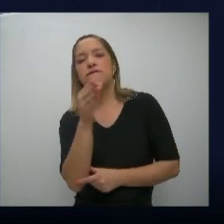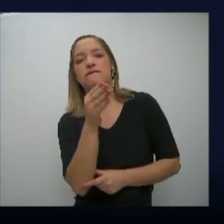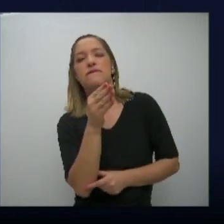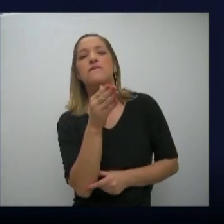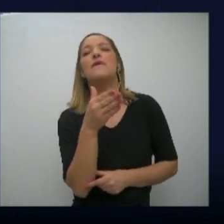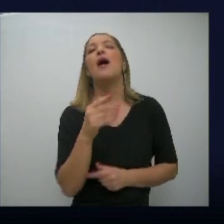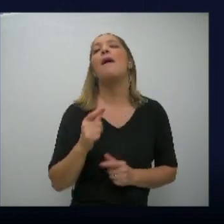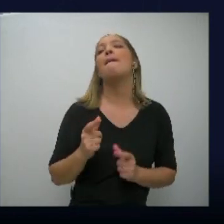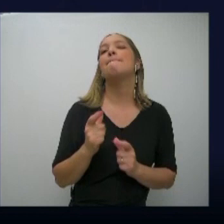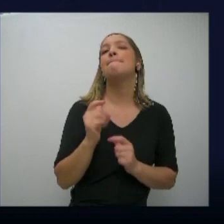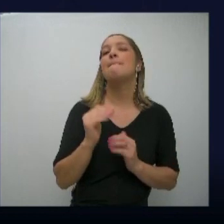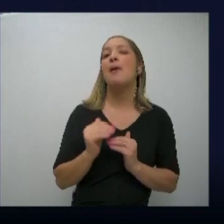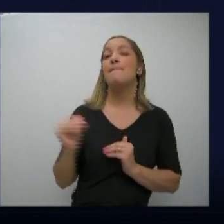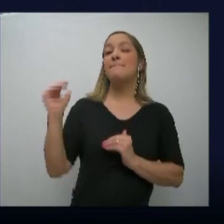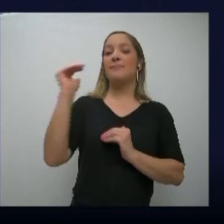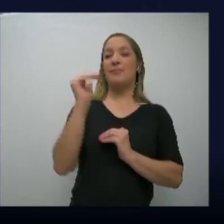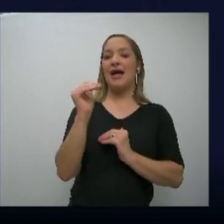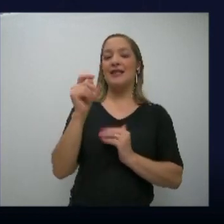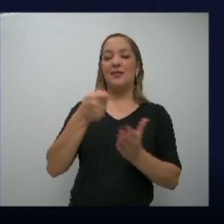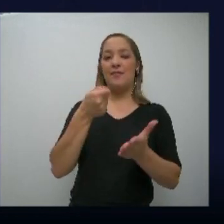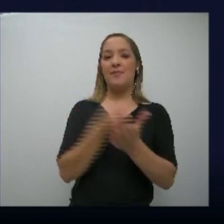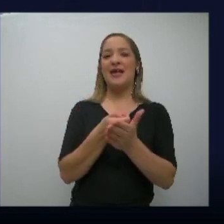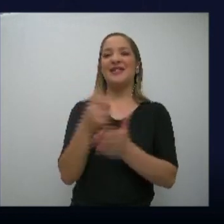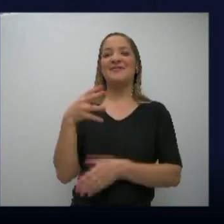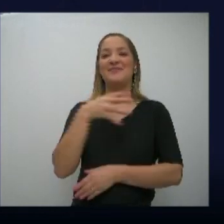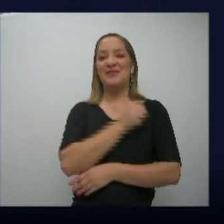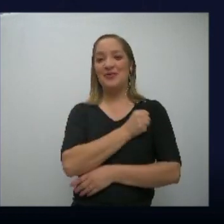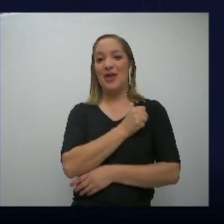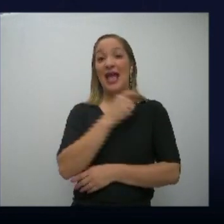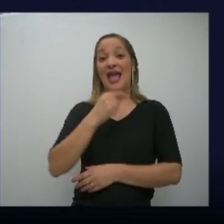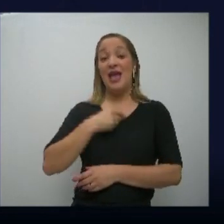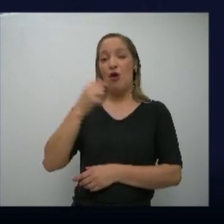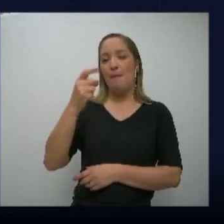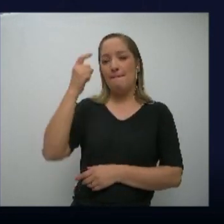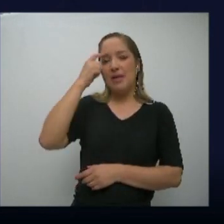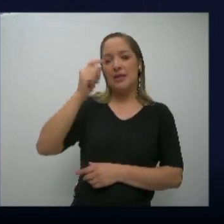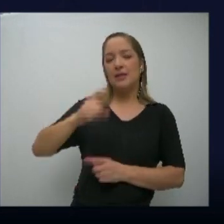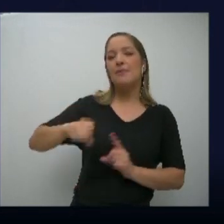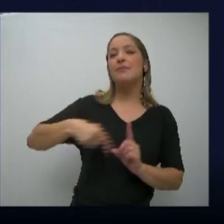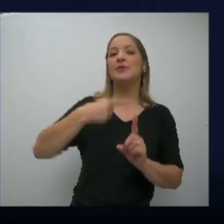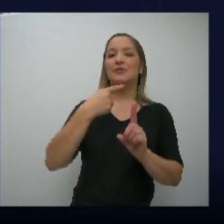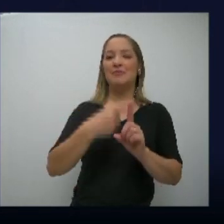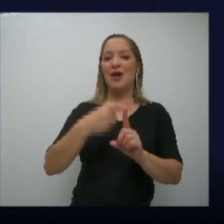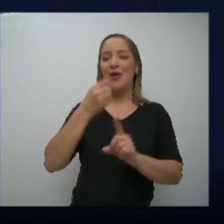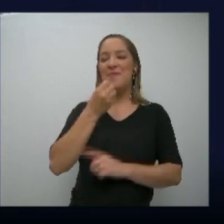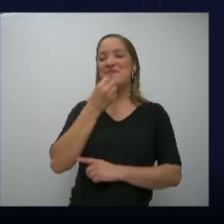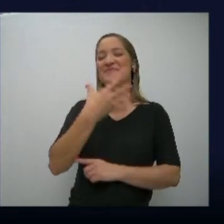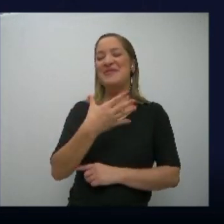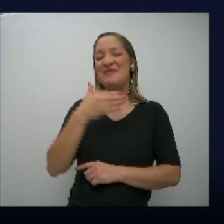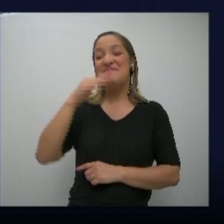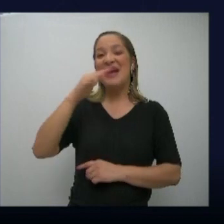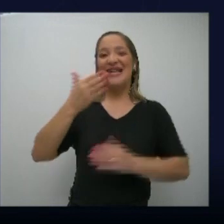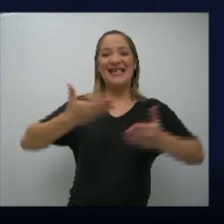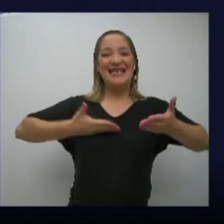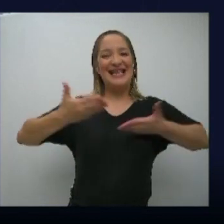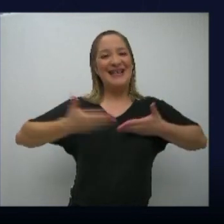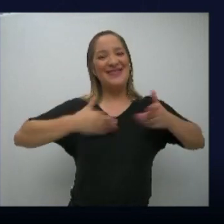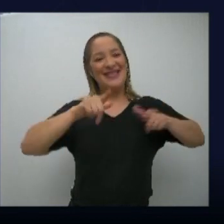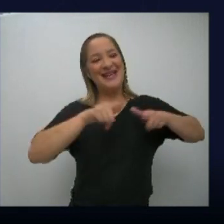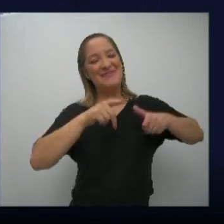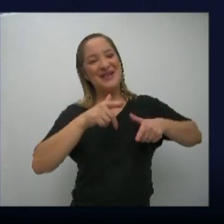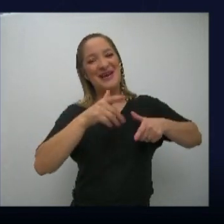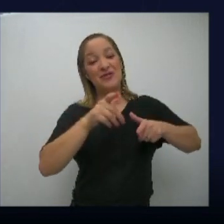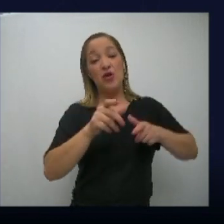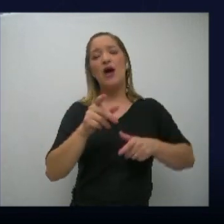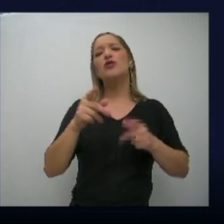a os parabéns Antônio eu tô super otimista que está no momento de disrupção pro bem demais serviço para as pessoas e